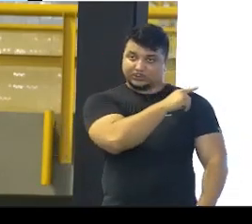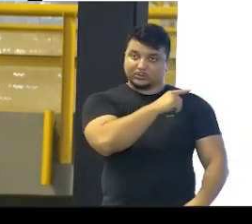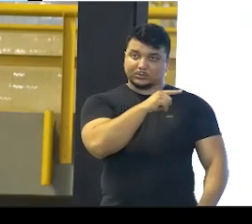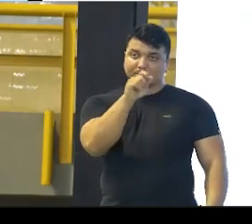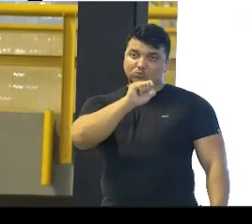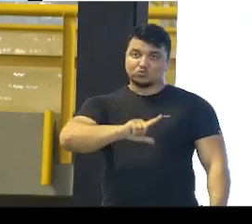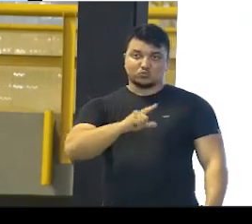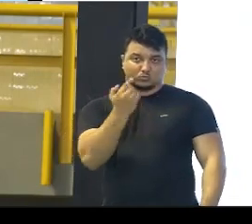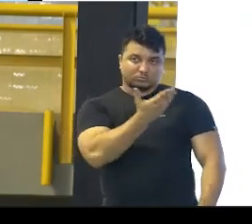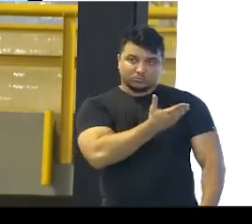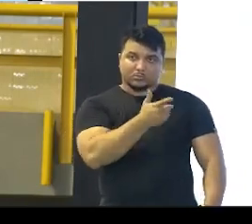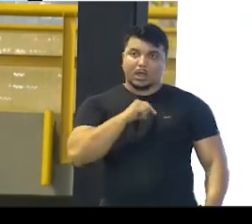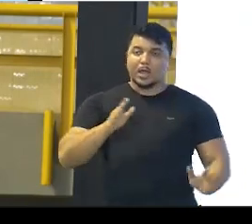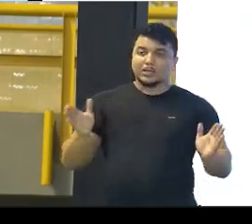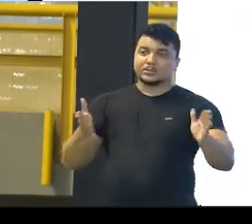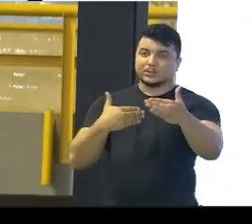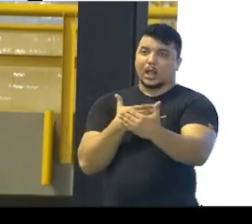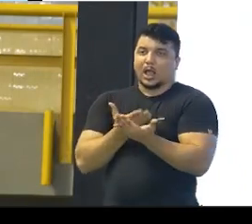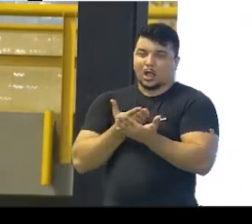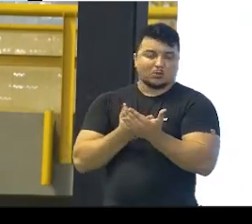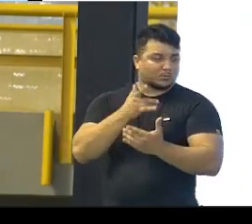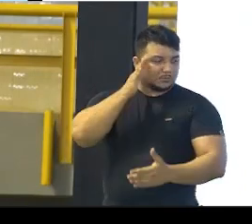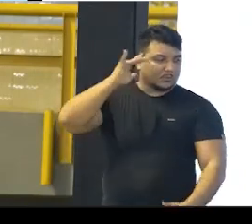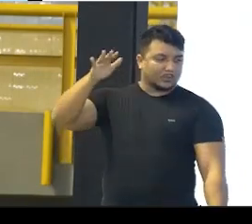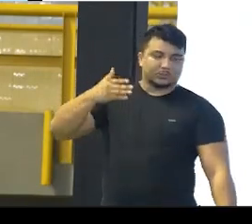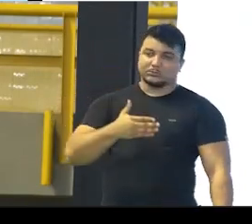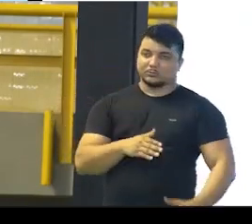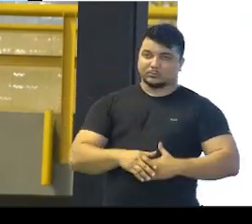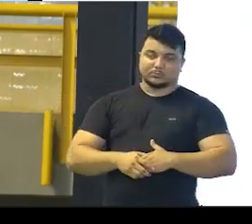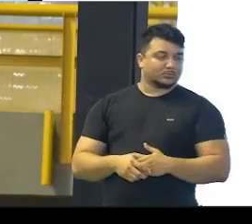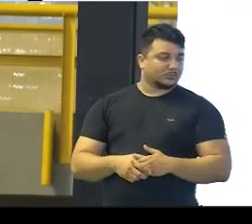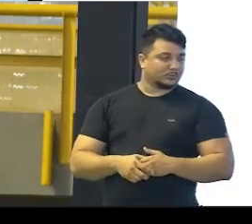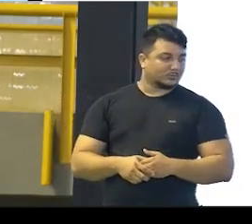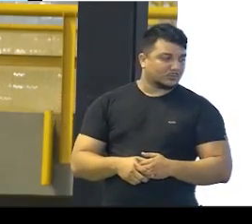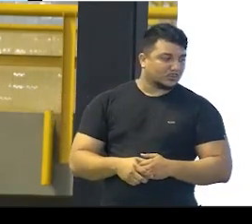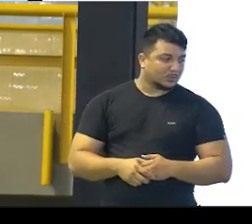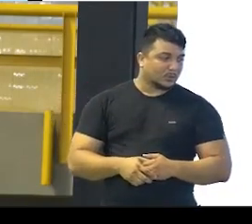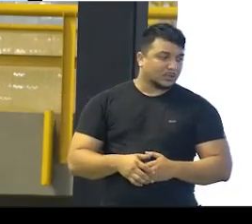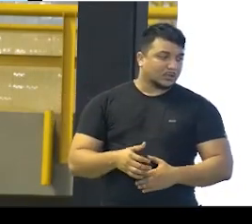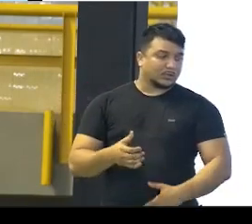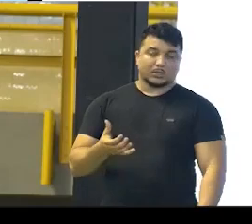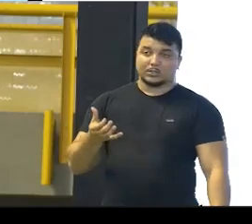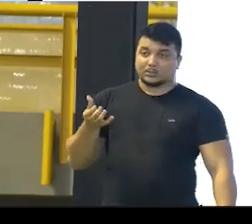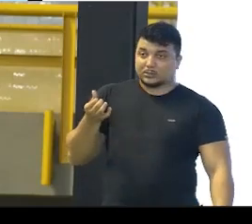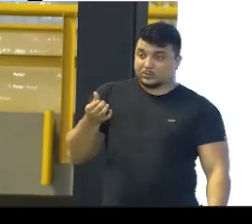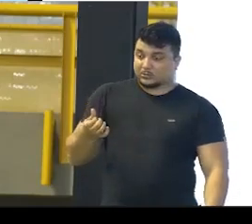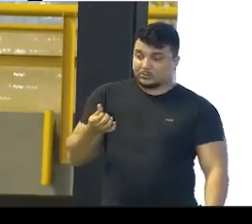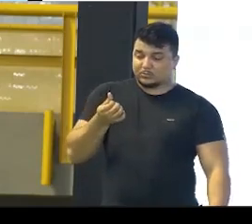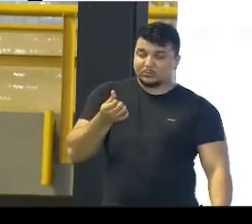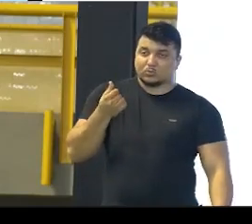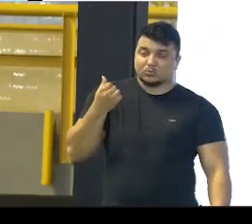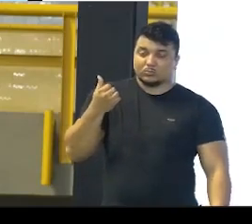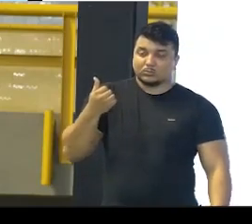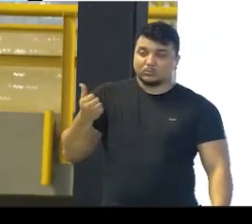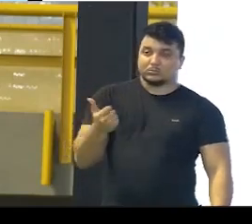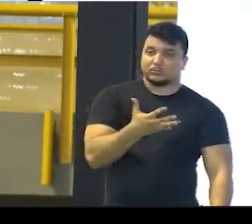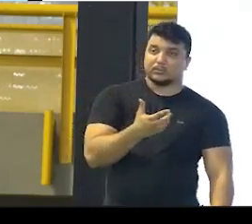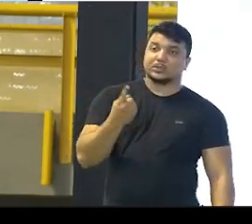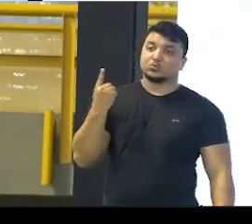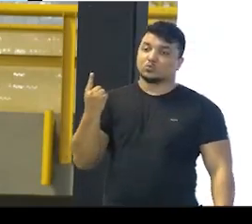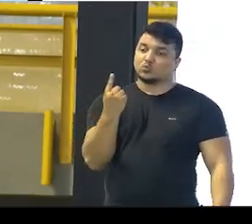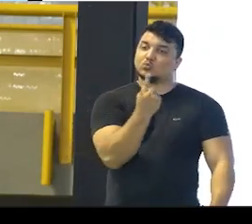sabendo uma área, que é a área do retângulo. E todas as outras